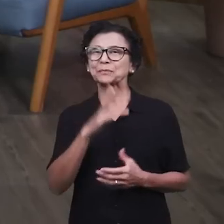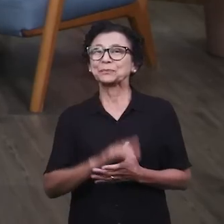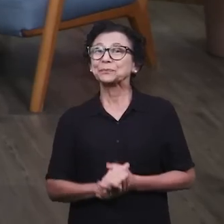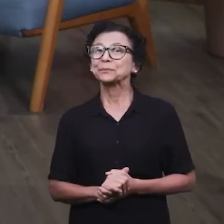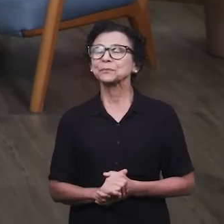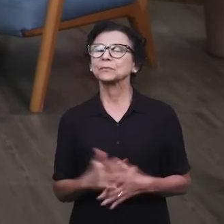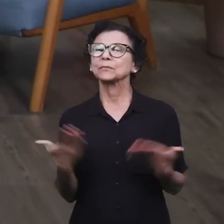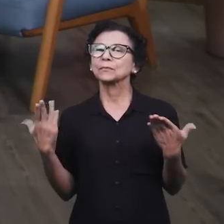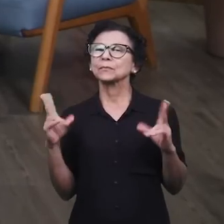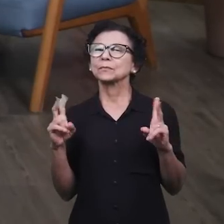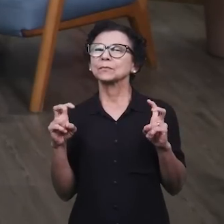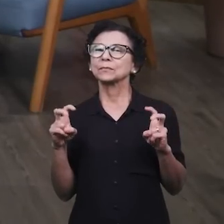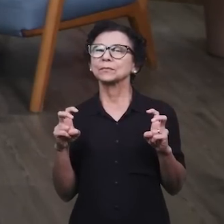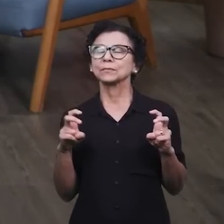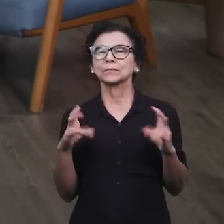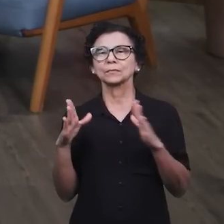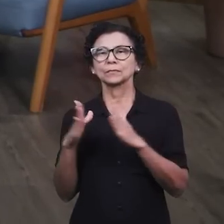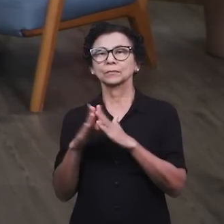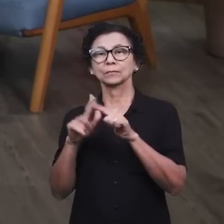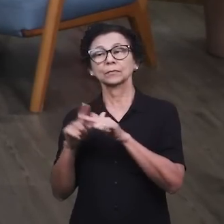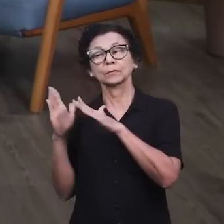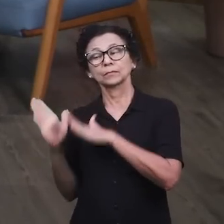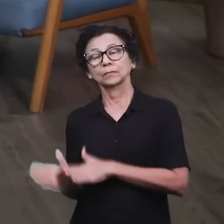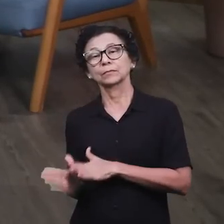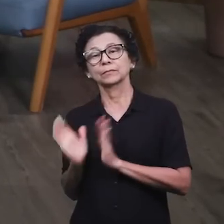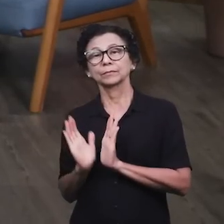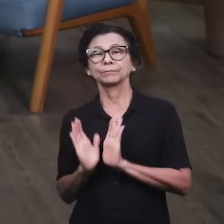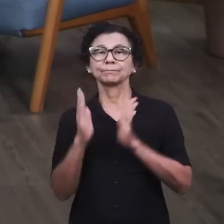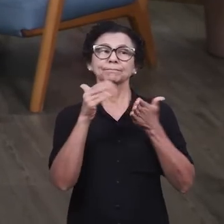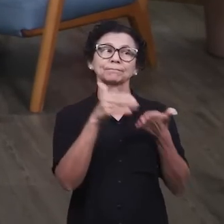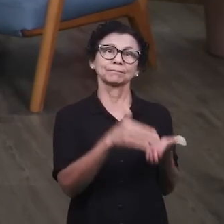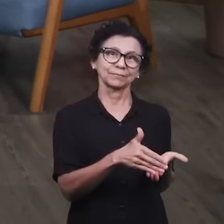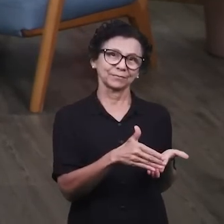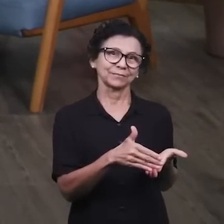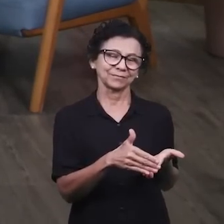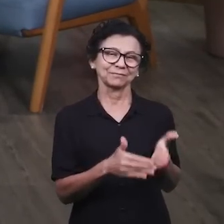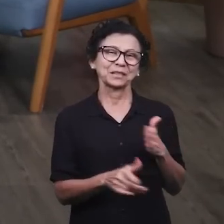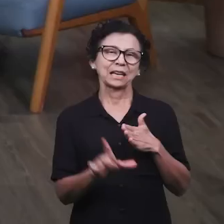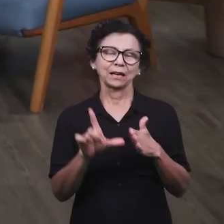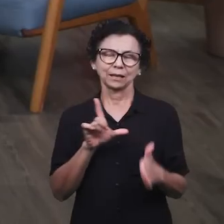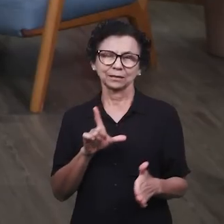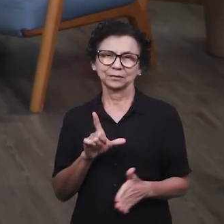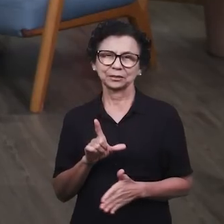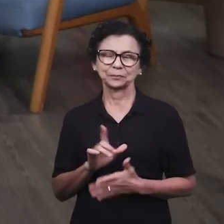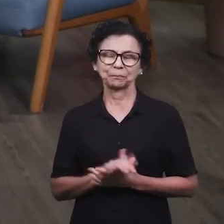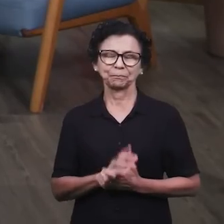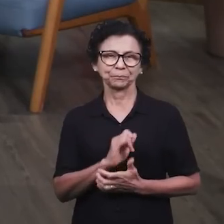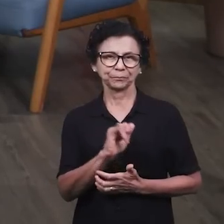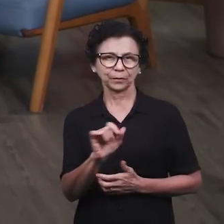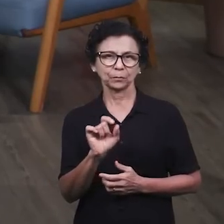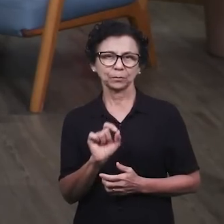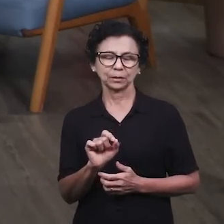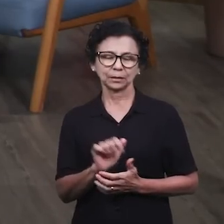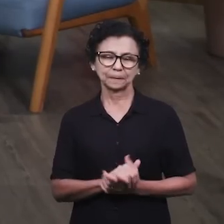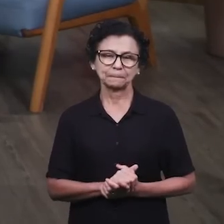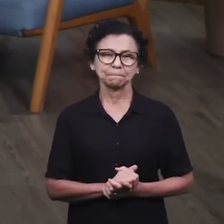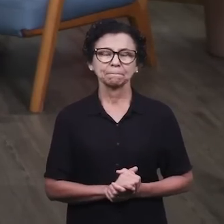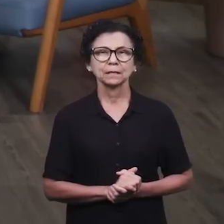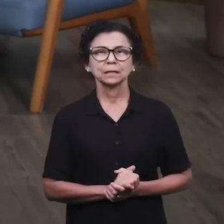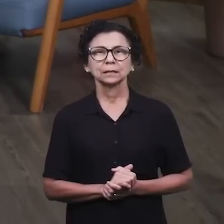Santo. Os pastores Adriano e Sérgio são pastores, né? Adriano em Vila Velha, Sérgio em Vitória. E estamos aqui hoje